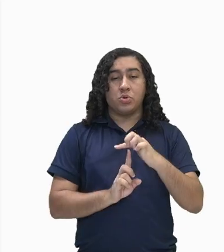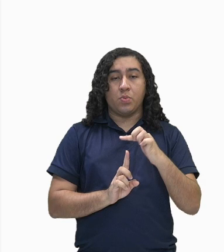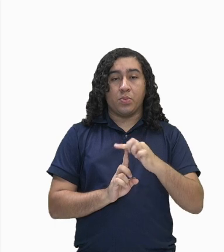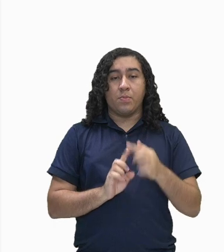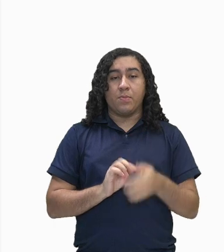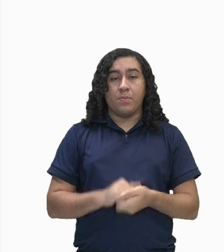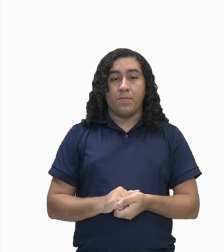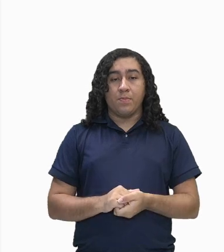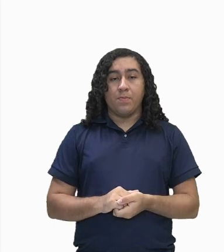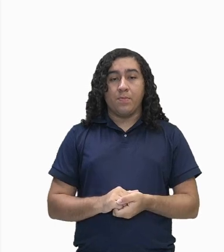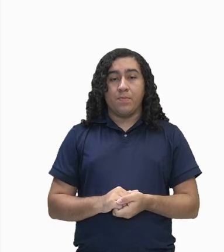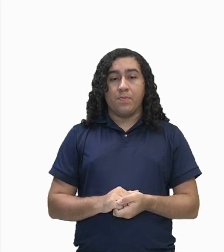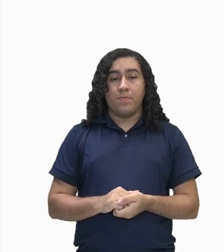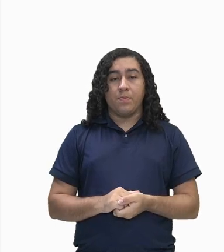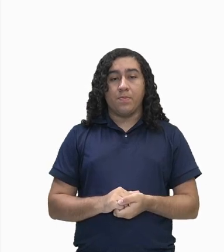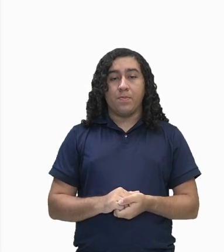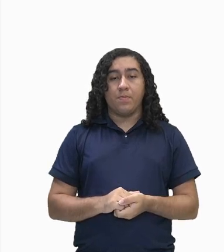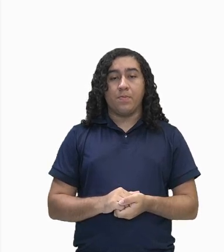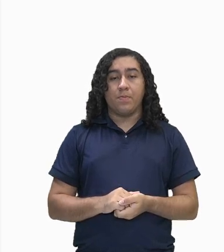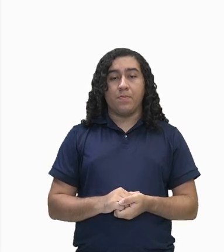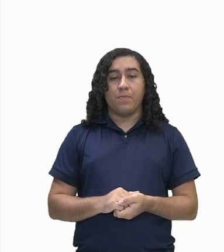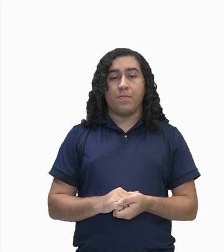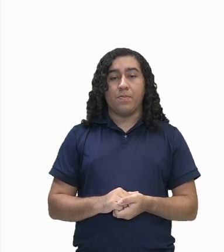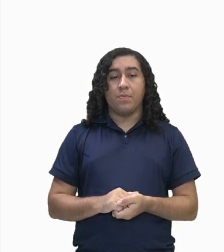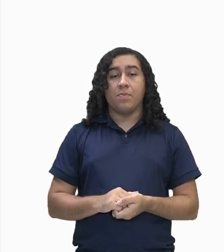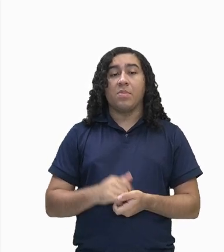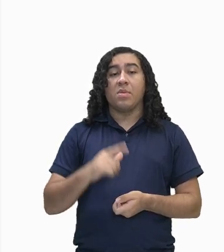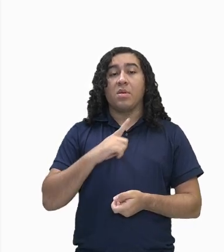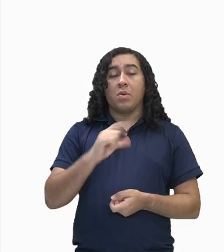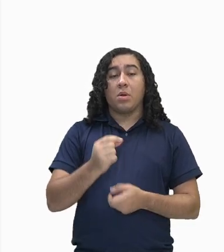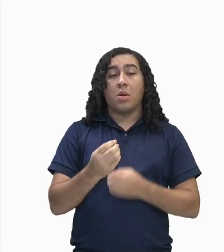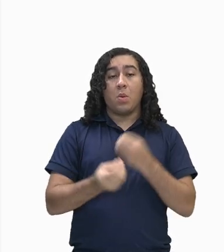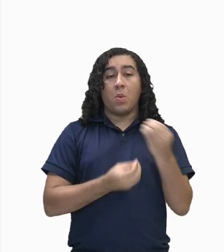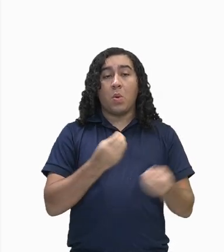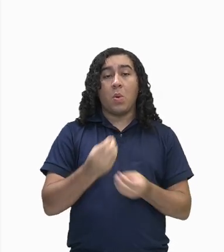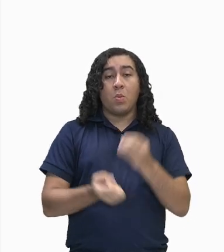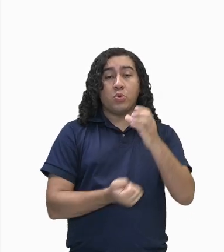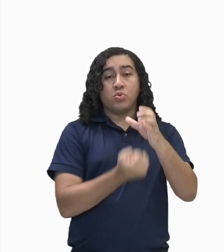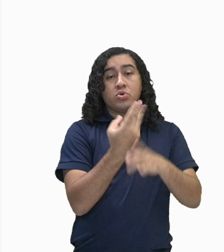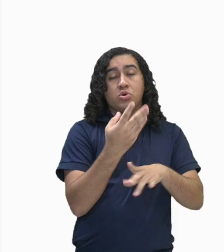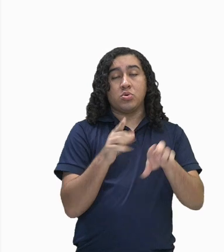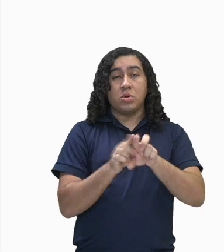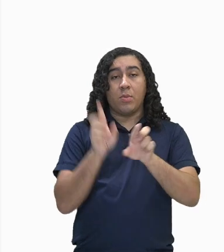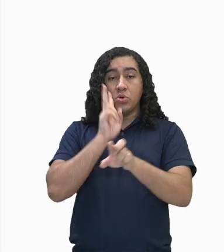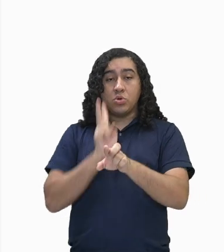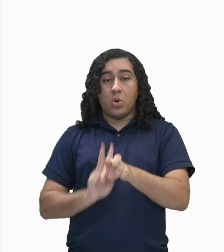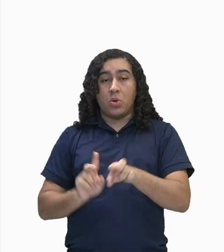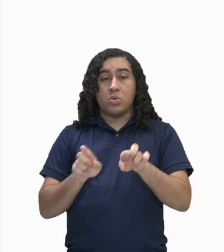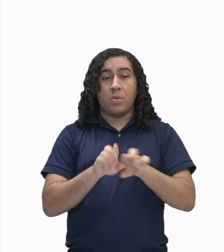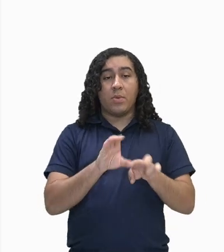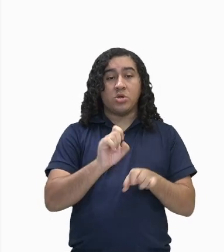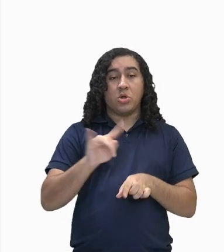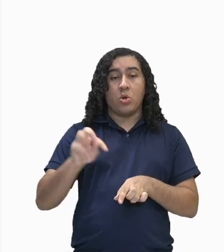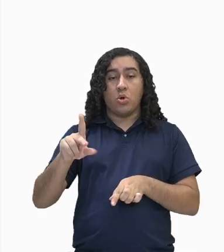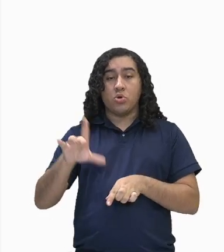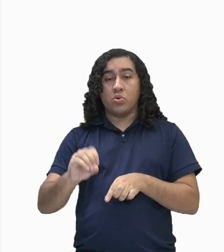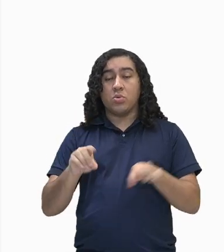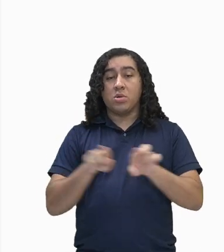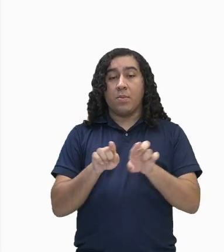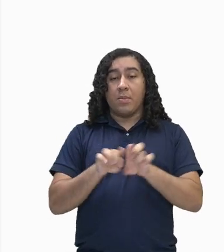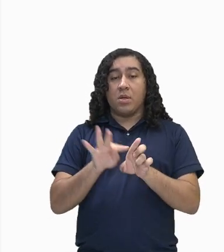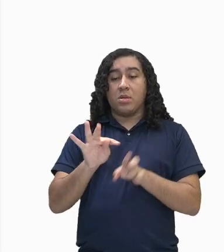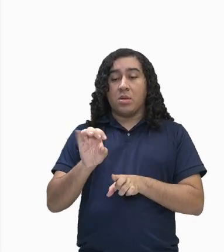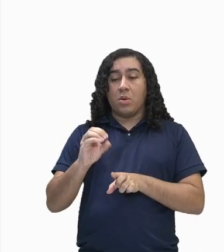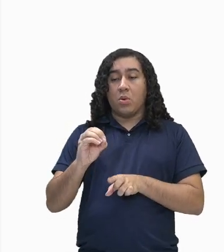mitos. Como tipos de mitos, nós temos os mitos de origem, os mitos históricos, os escatológicos e as teogonias.